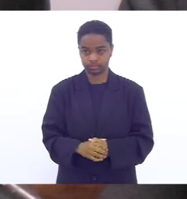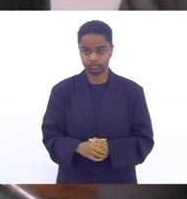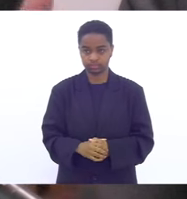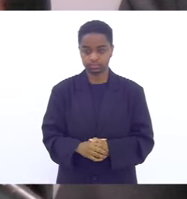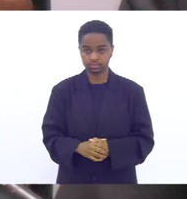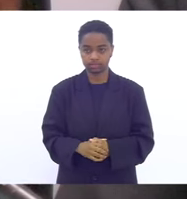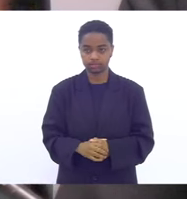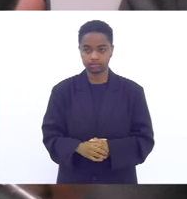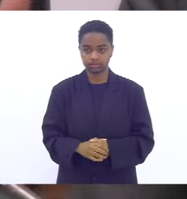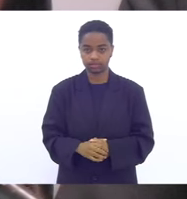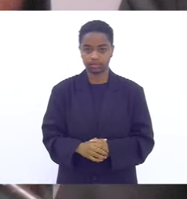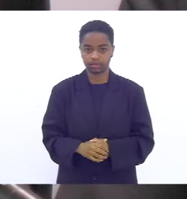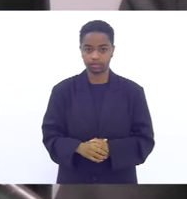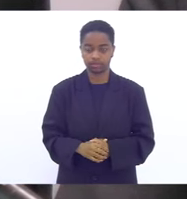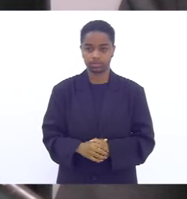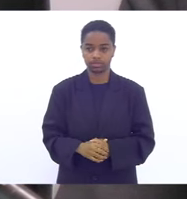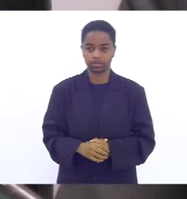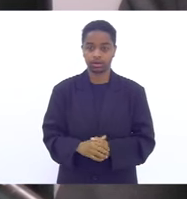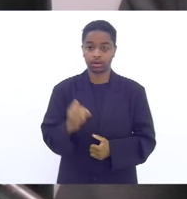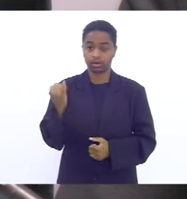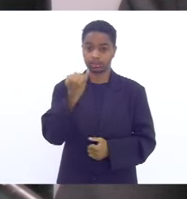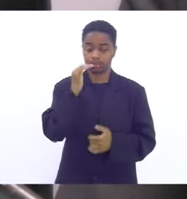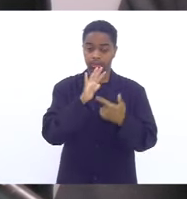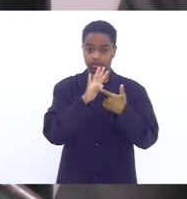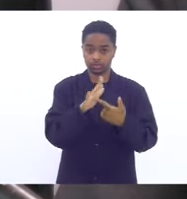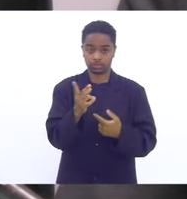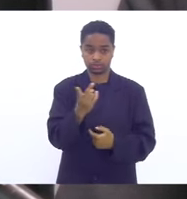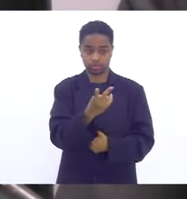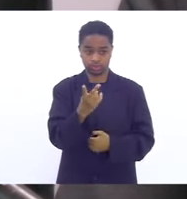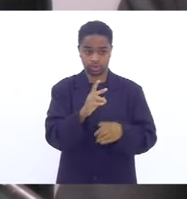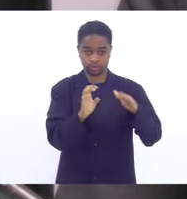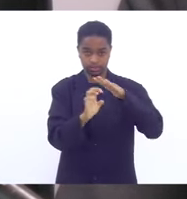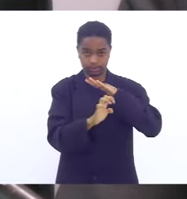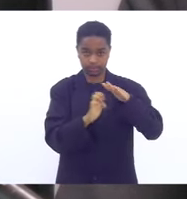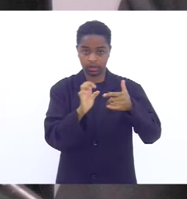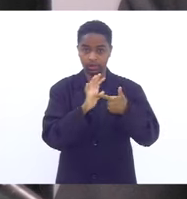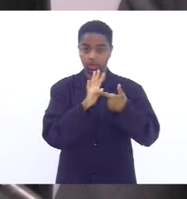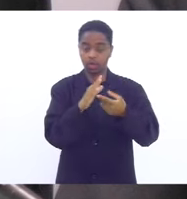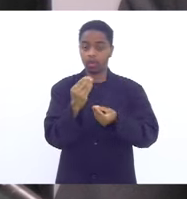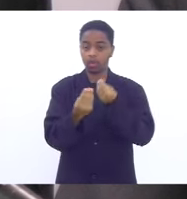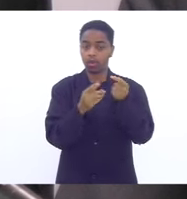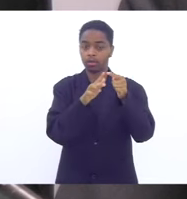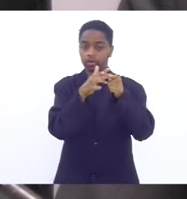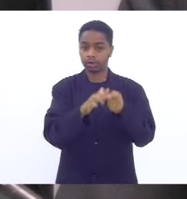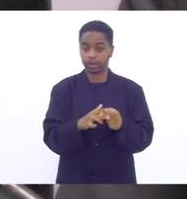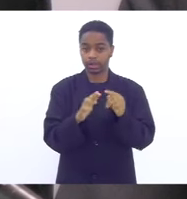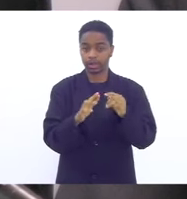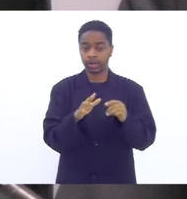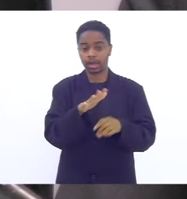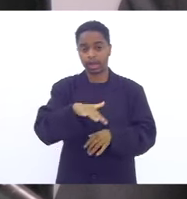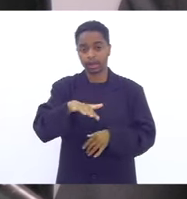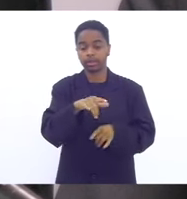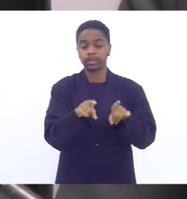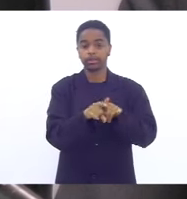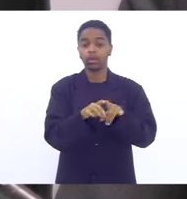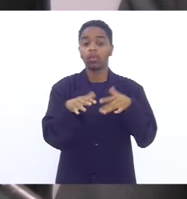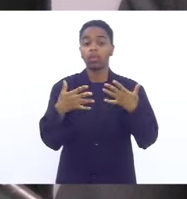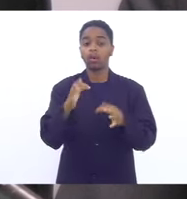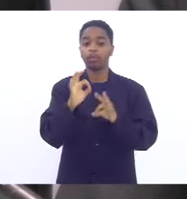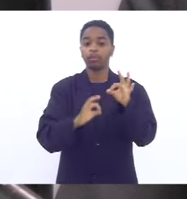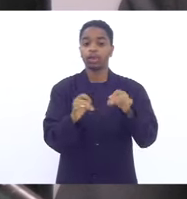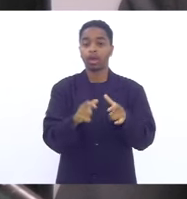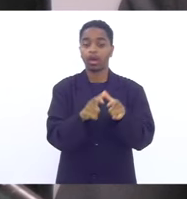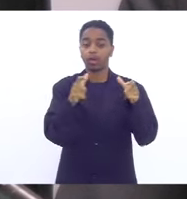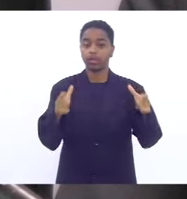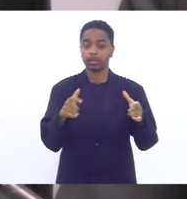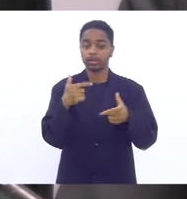que seja explícita, as duas empresas, a apresentação da manutenção da rede, o plano de expansão do serviço que